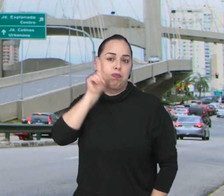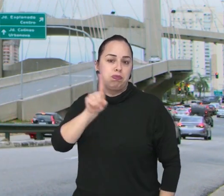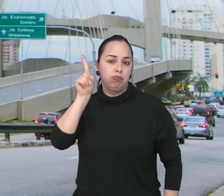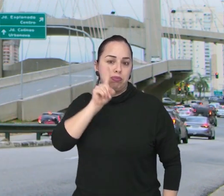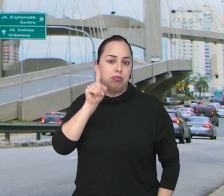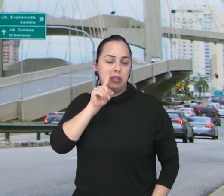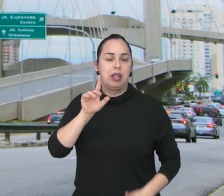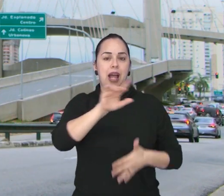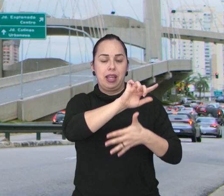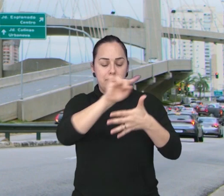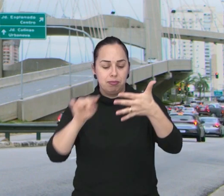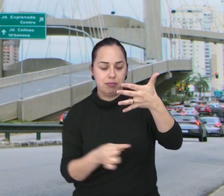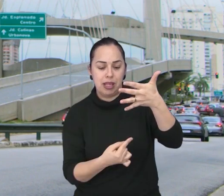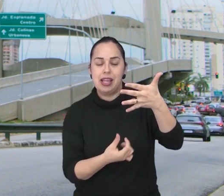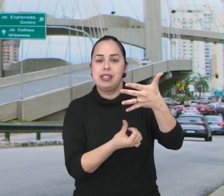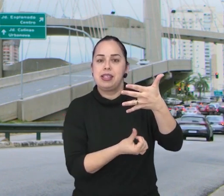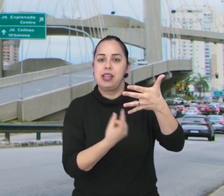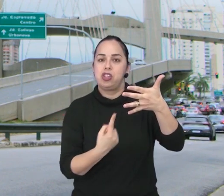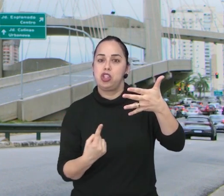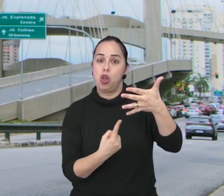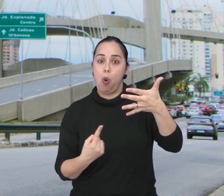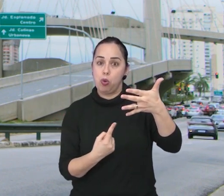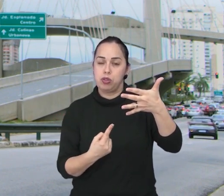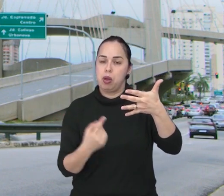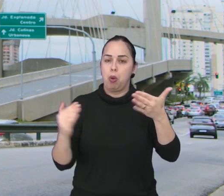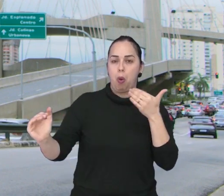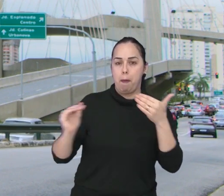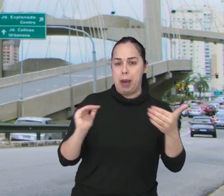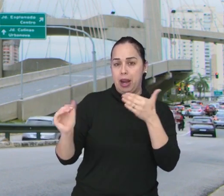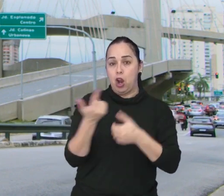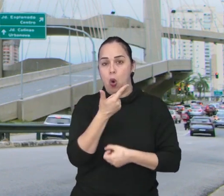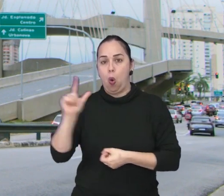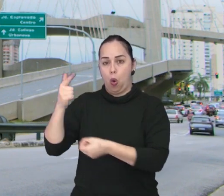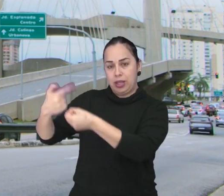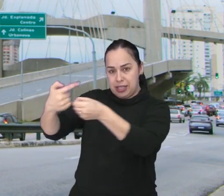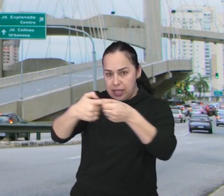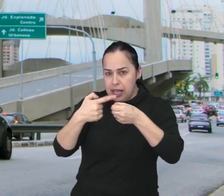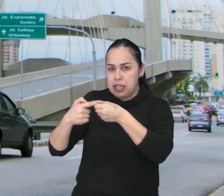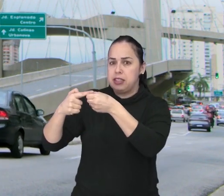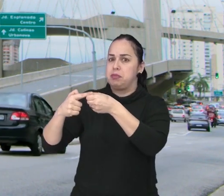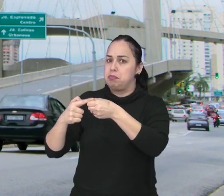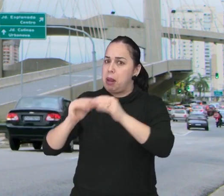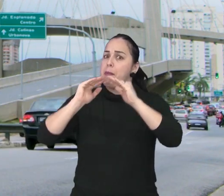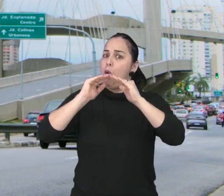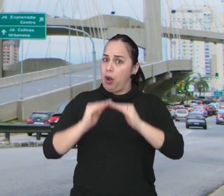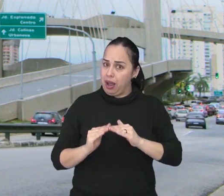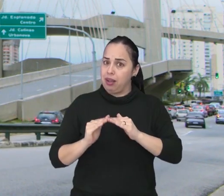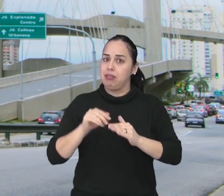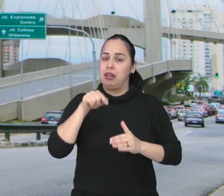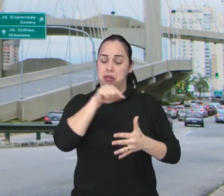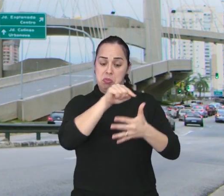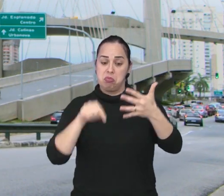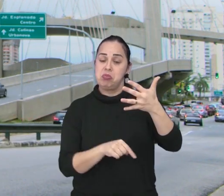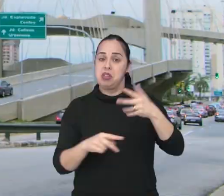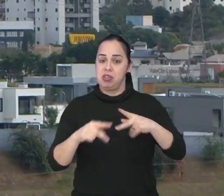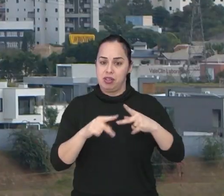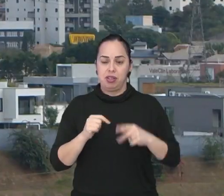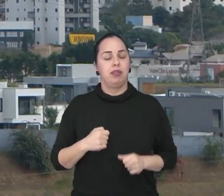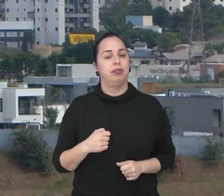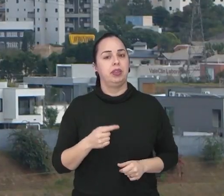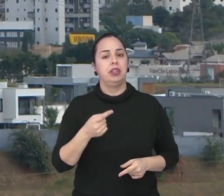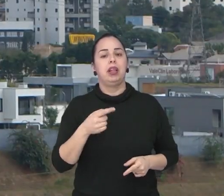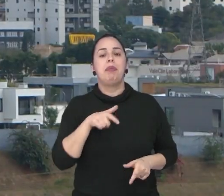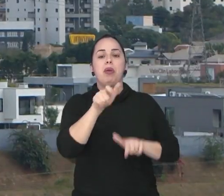Oxford, São José dos Campos ocupa a posição 611 entre 1000 cidades consideradas ideais para se viver.